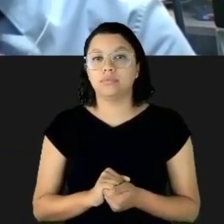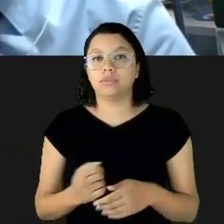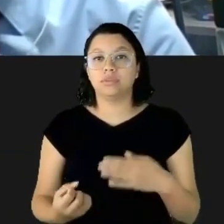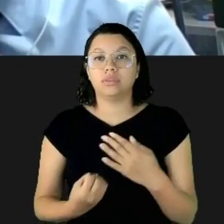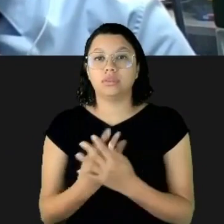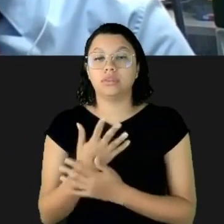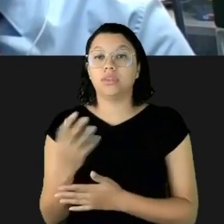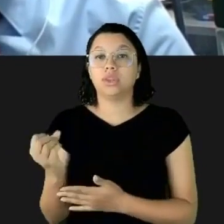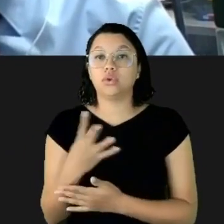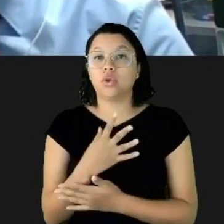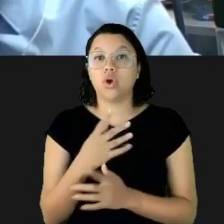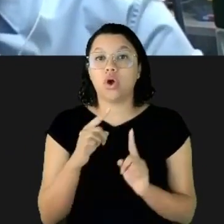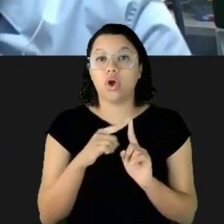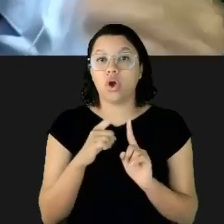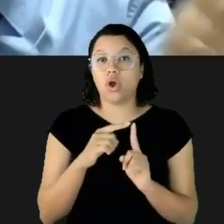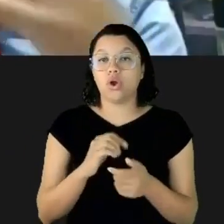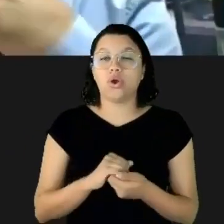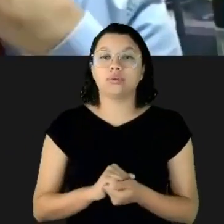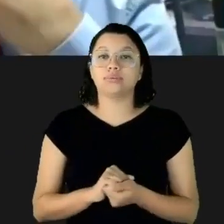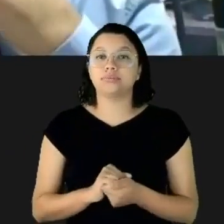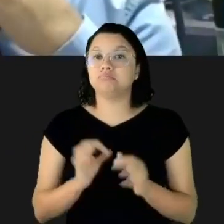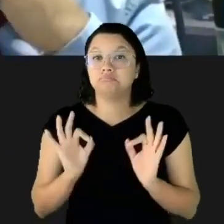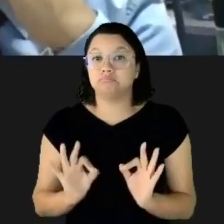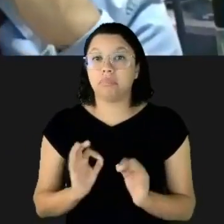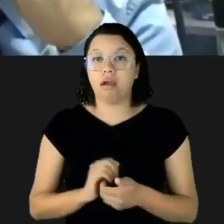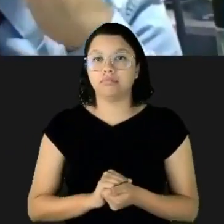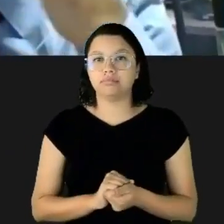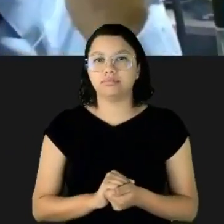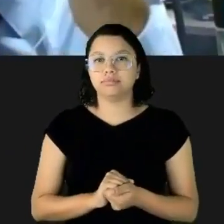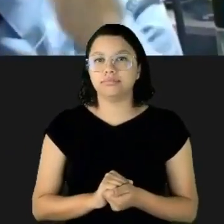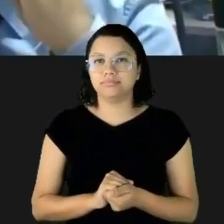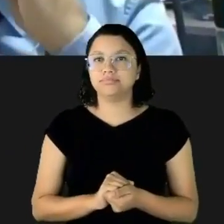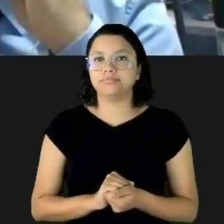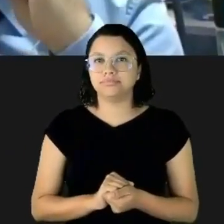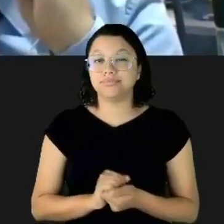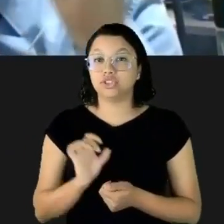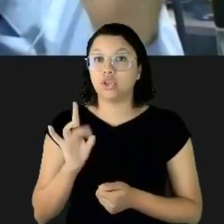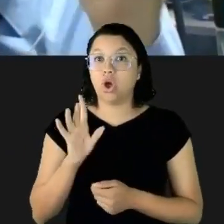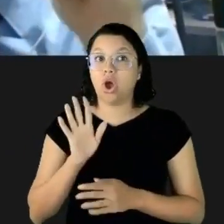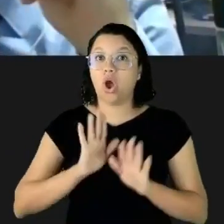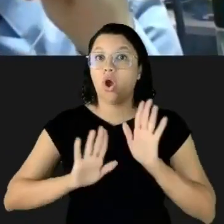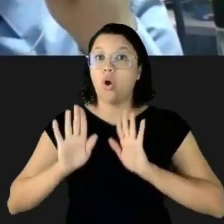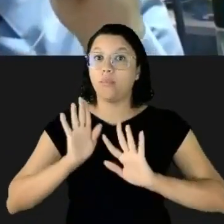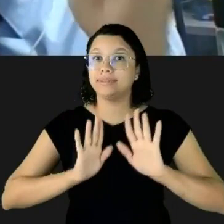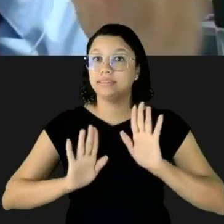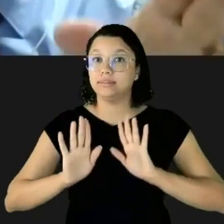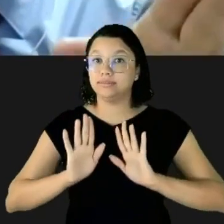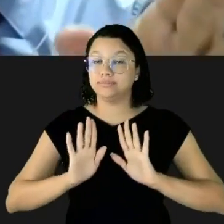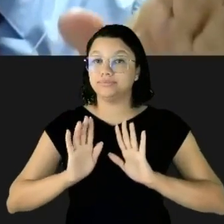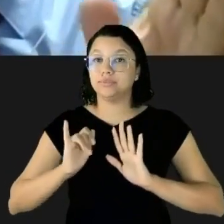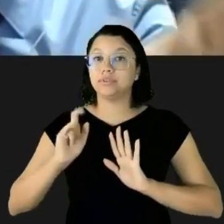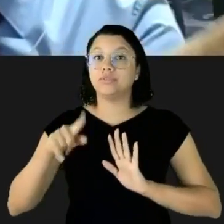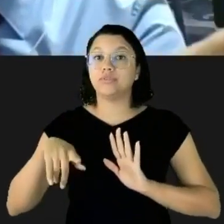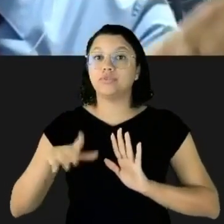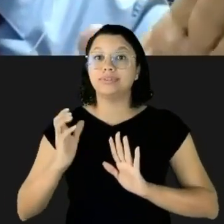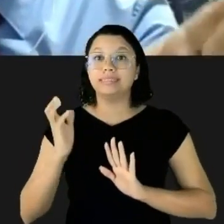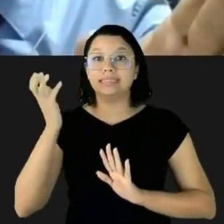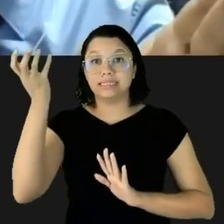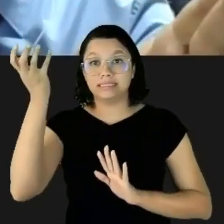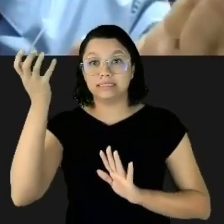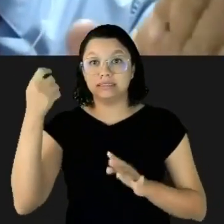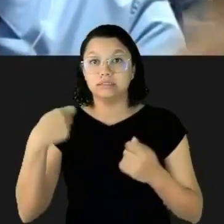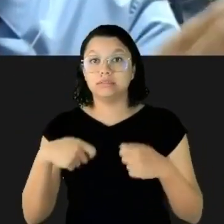você cria um novo modelo e pronto o modelo já está só tomar cuidado para se for